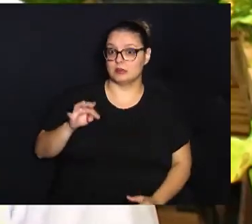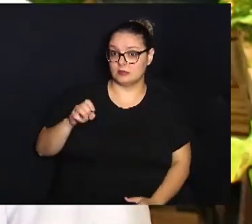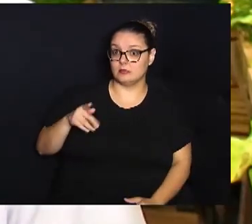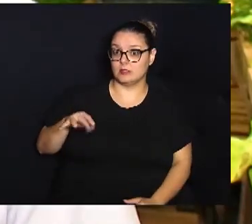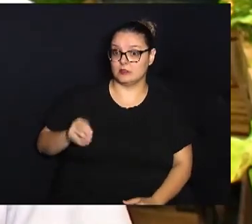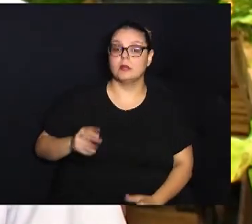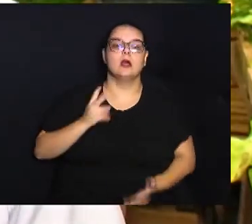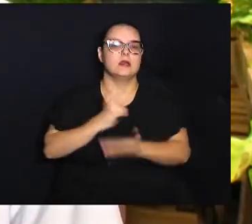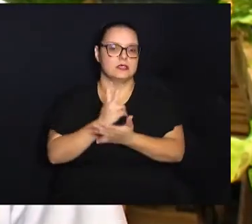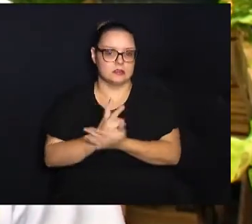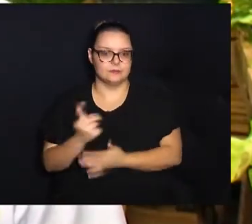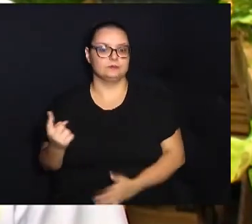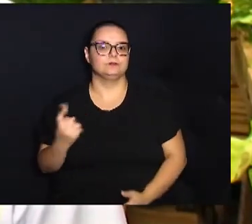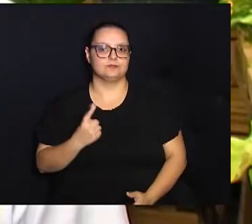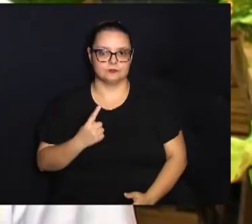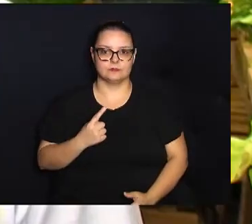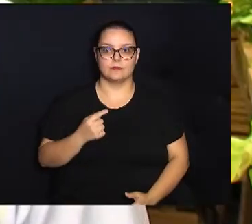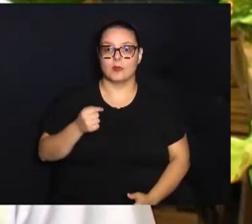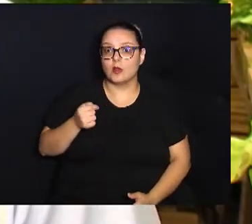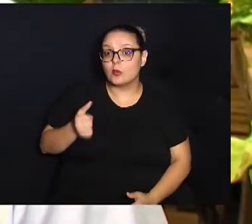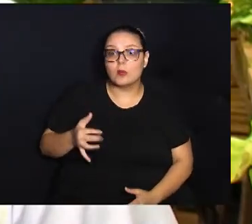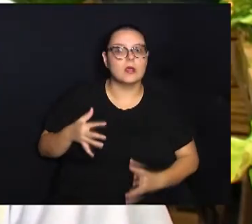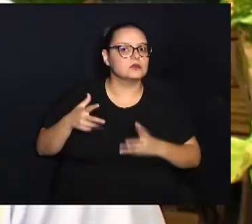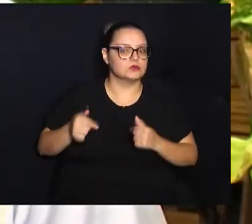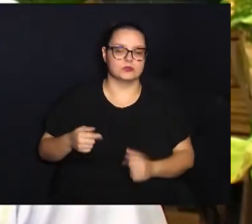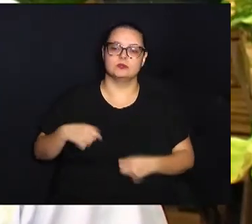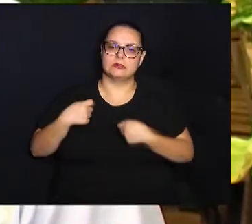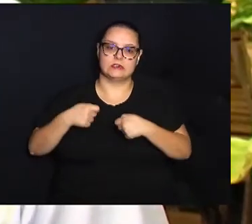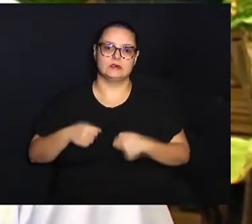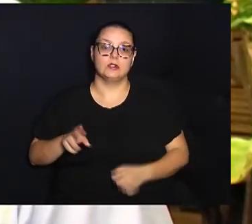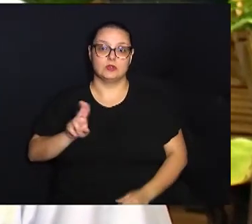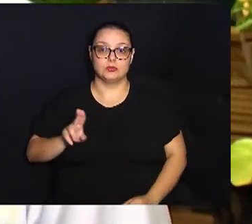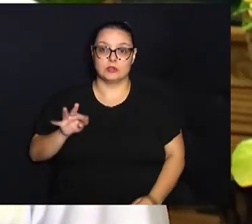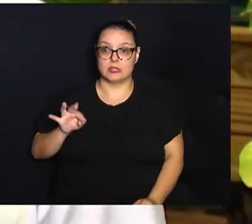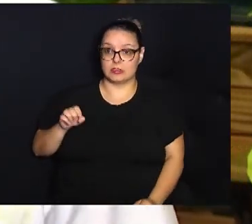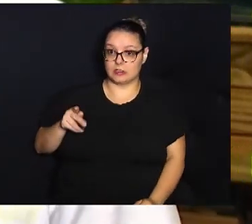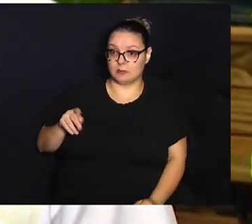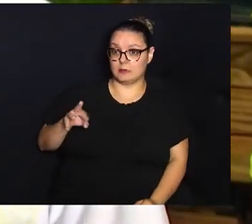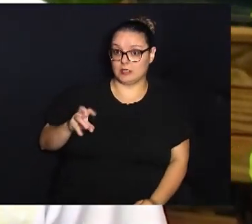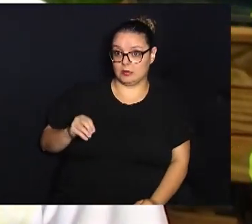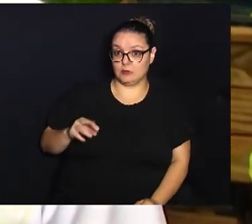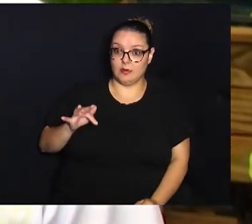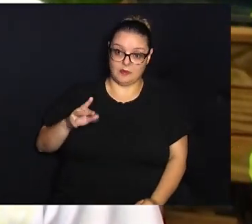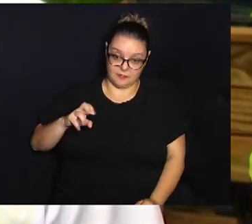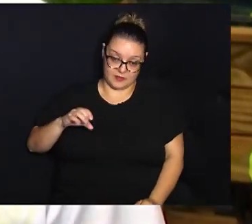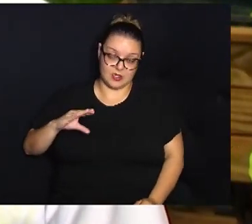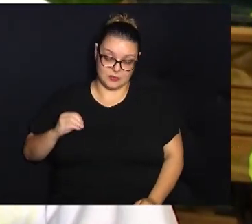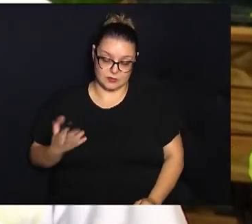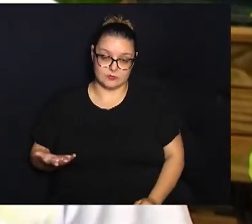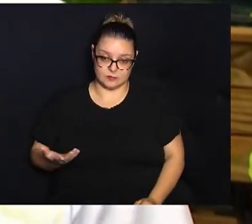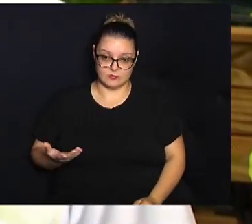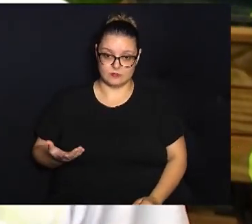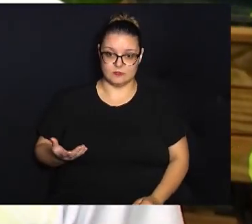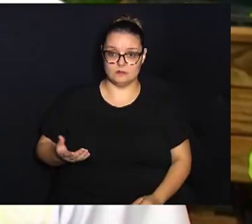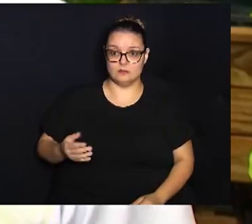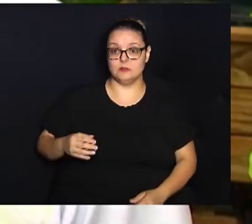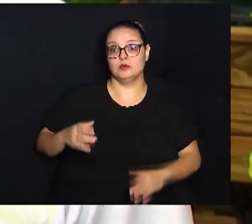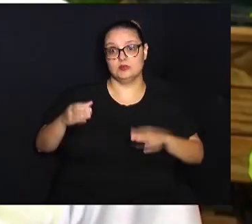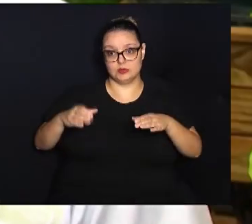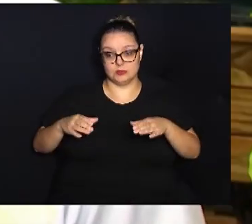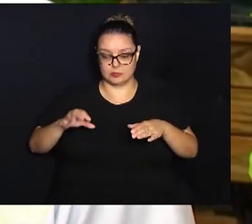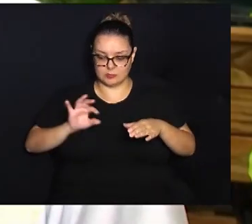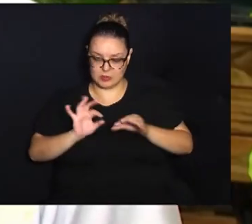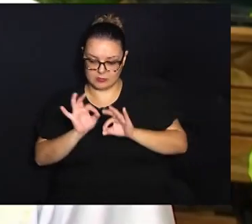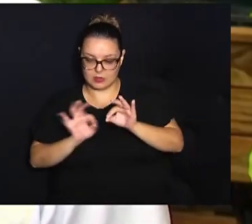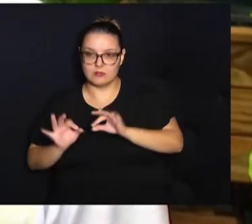Sempre venho, porque aqui tem quase tudo que eu preciso, que a gente usa muito tempero fresco, né? Tanto para colocar nos pratos, quanto